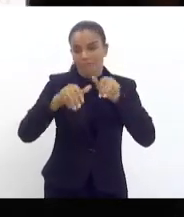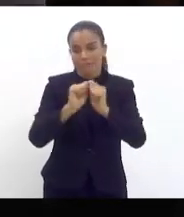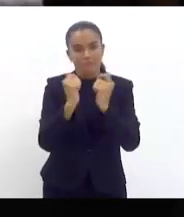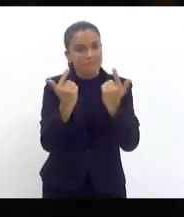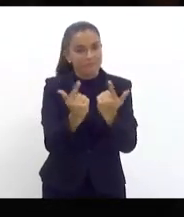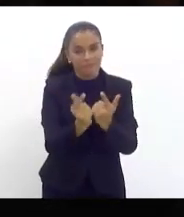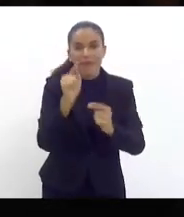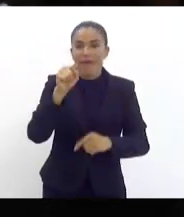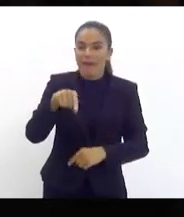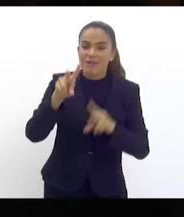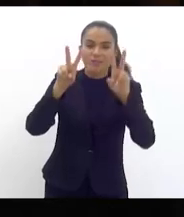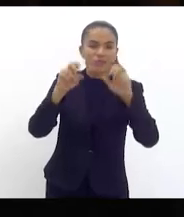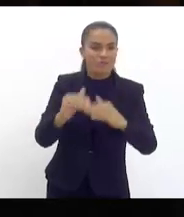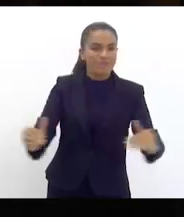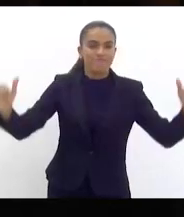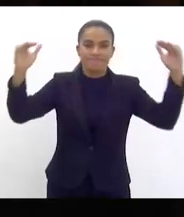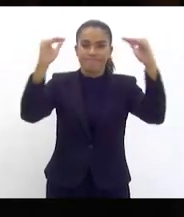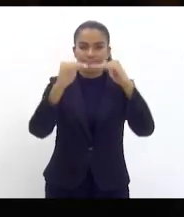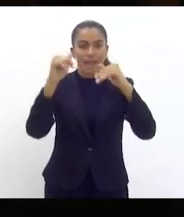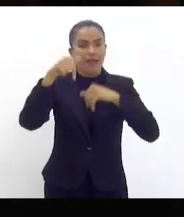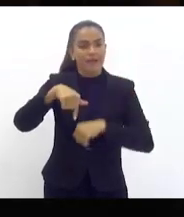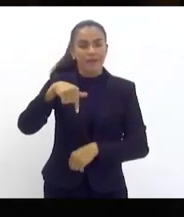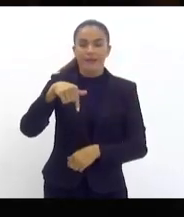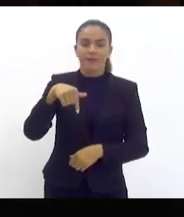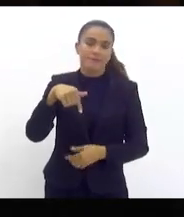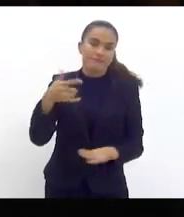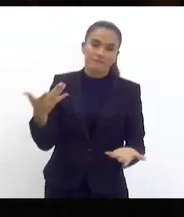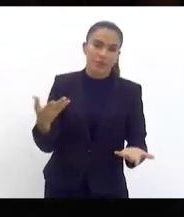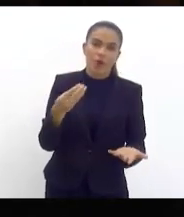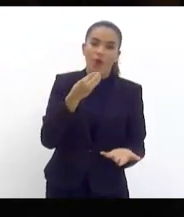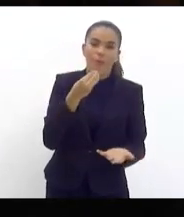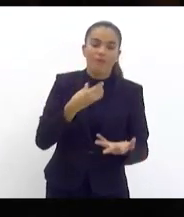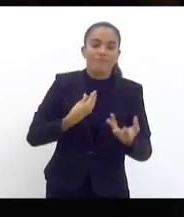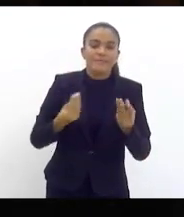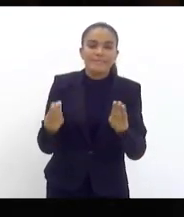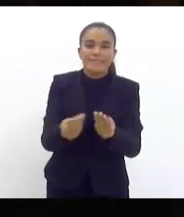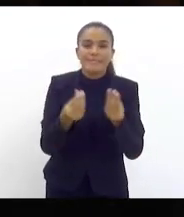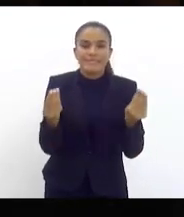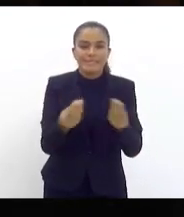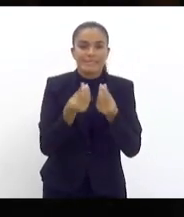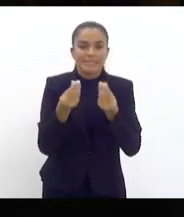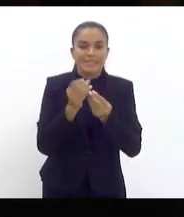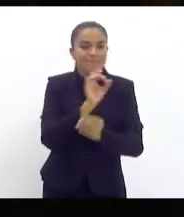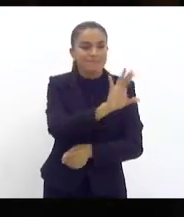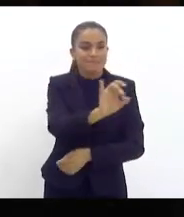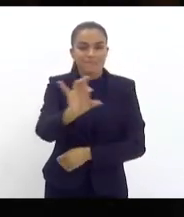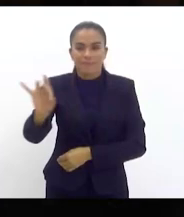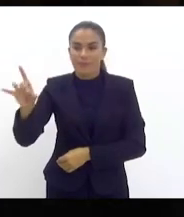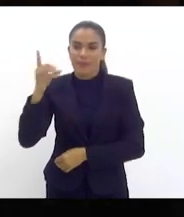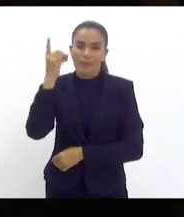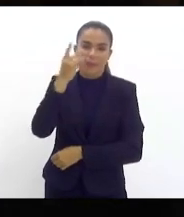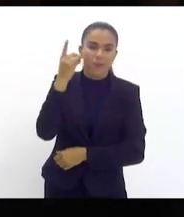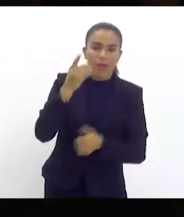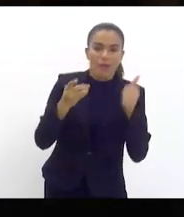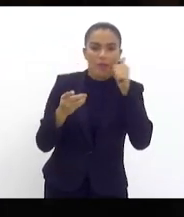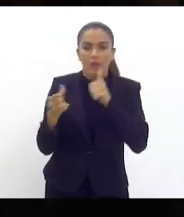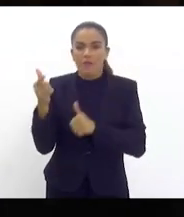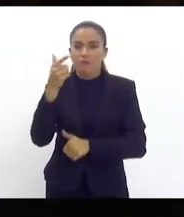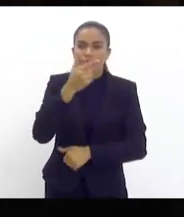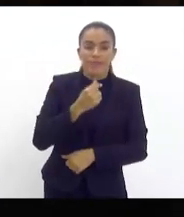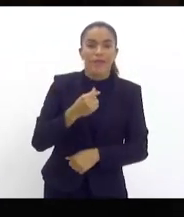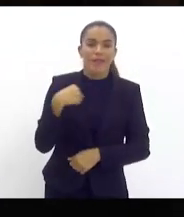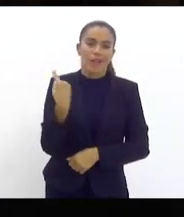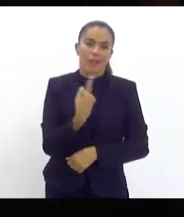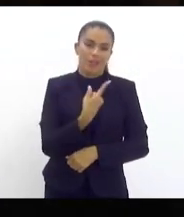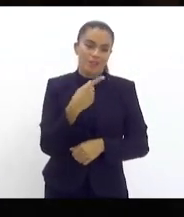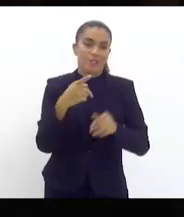Legislativa é soberano. E aqui, obviamente, com a sensibilidade dos demais deputados e deputadas dessa casa, eu espero